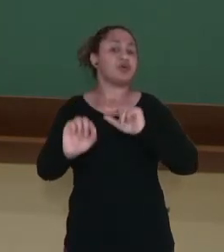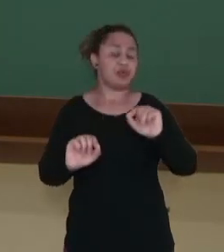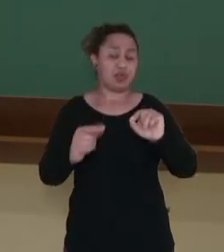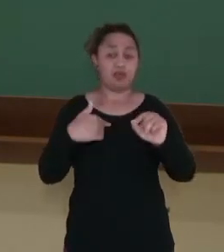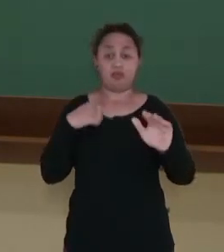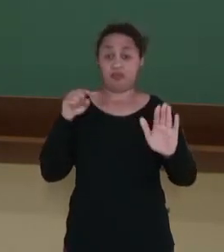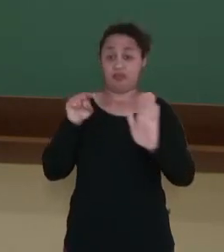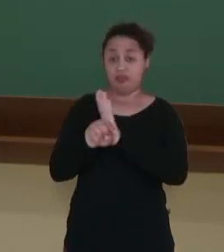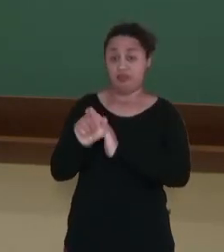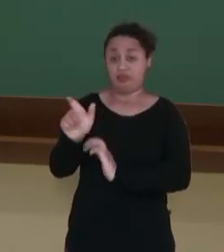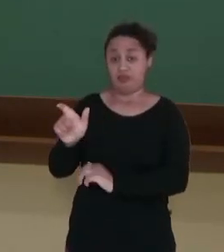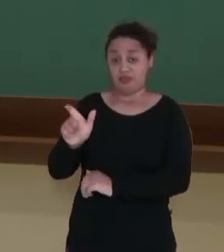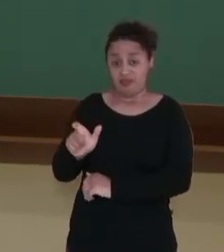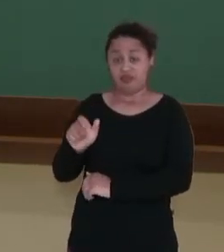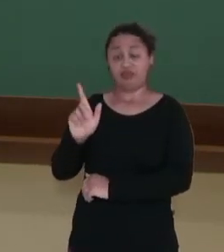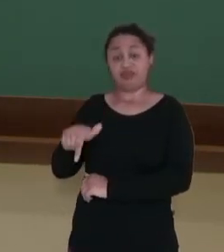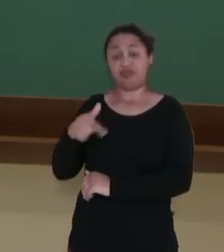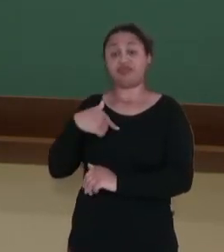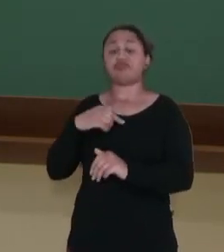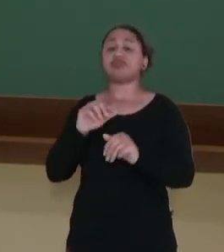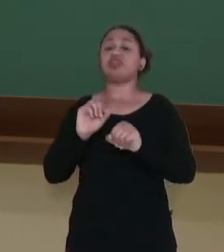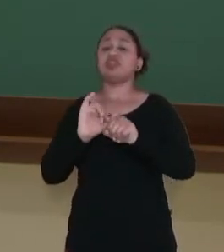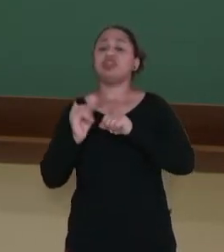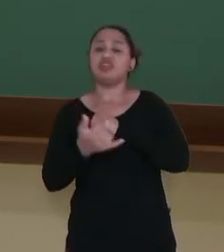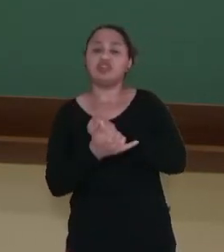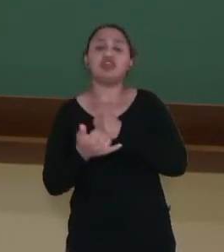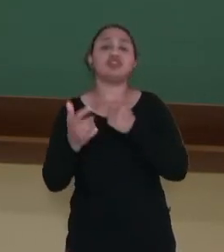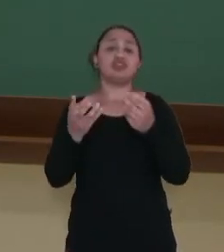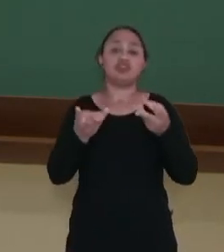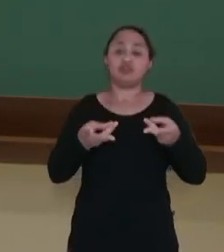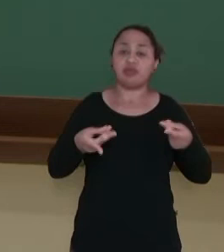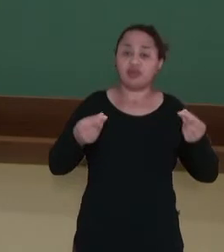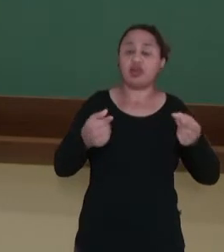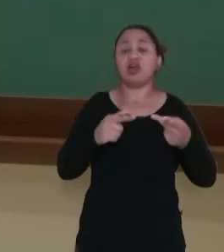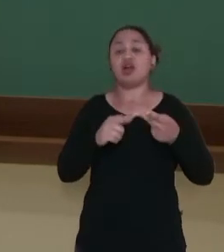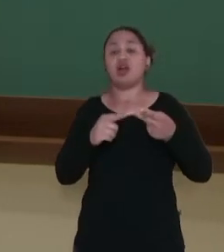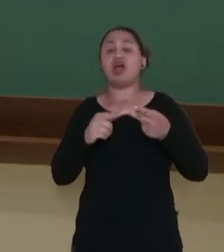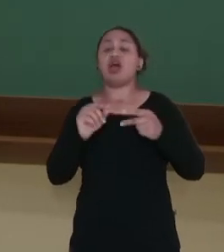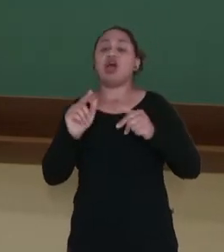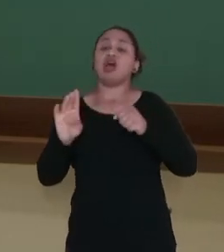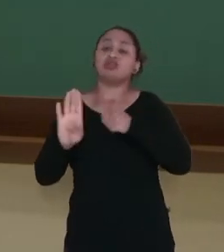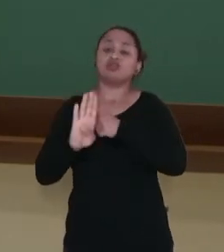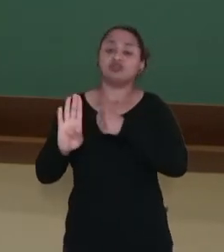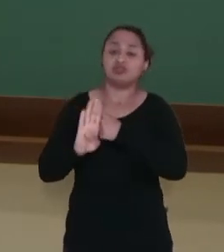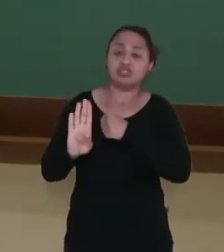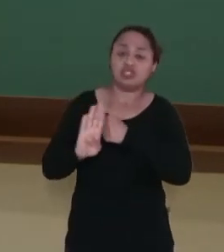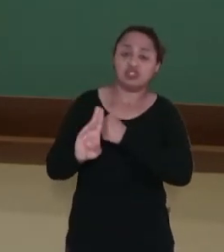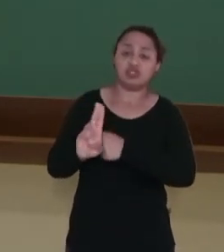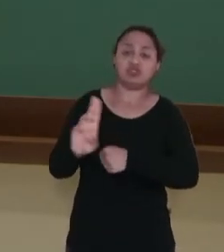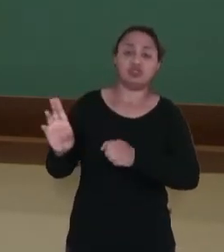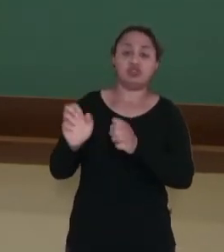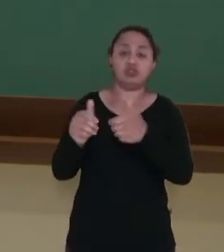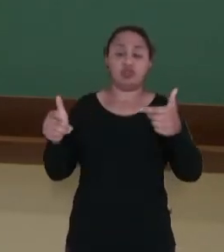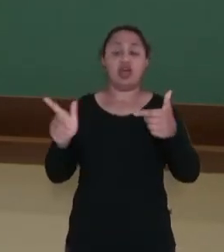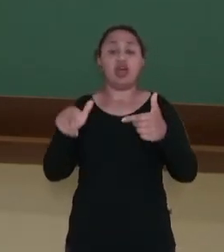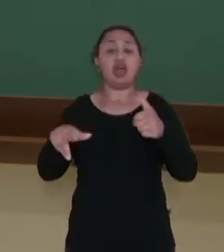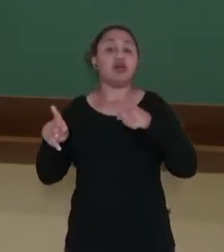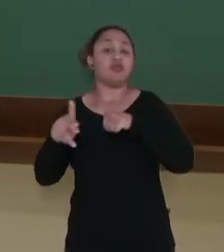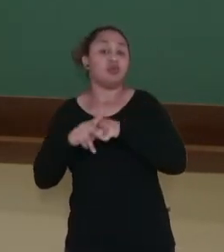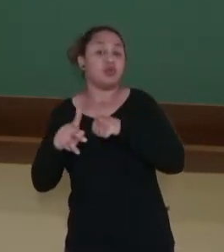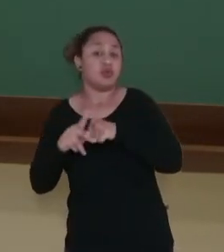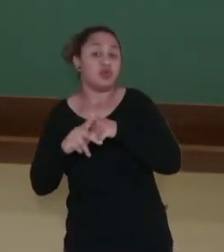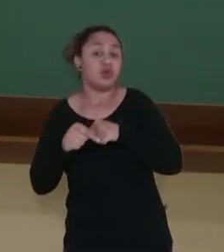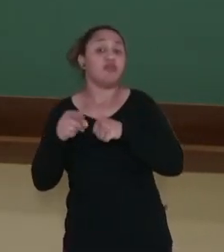perguntando se essa palavra ela é um adjetivo, uma qualidade, ela é um substantivo que dá nome a algo, ela é um pronome, ou ela